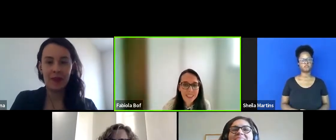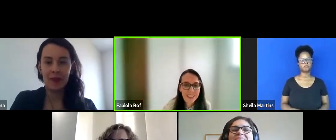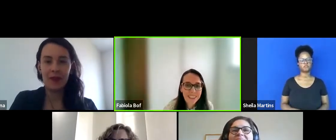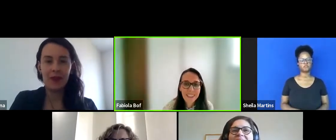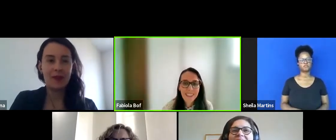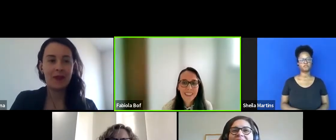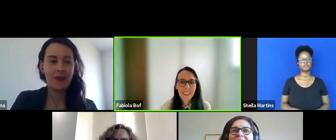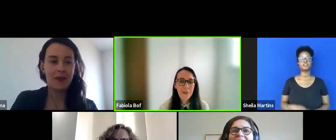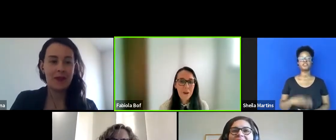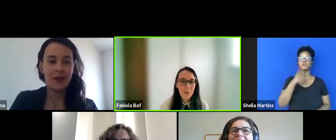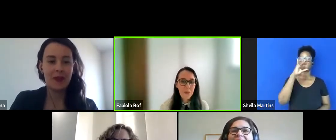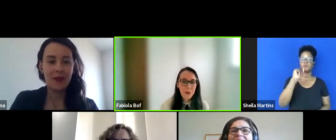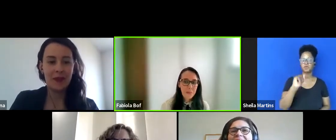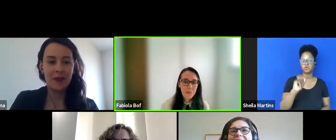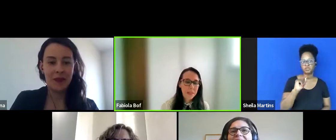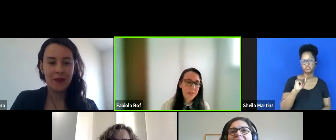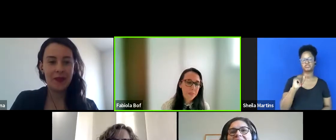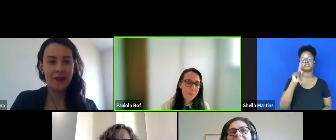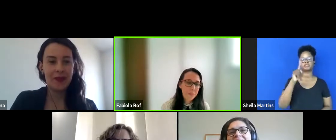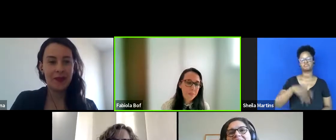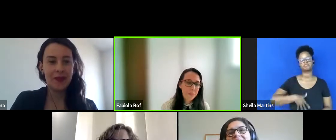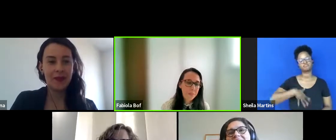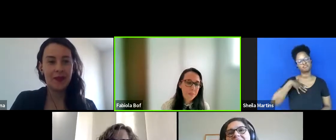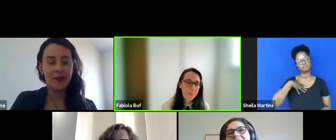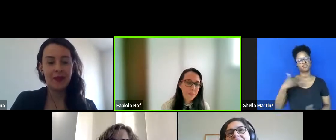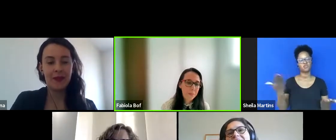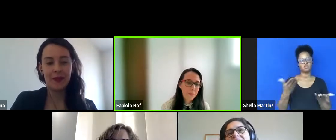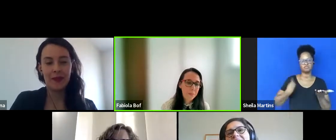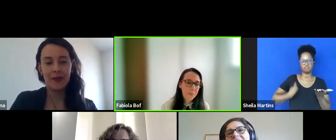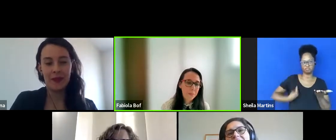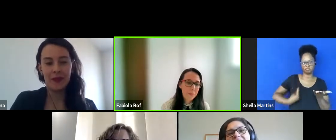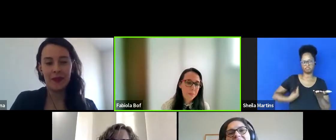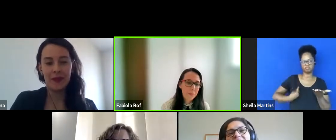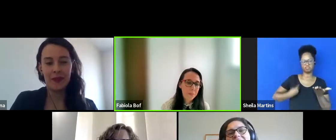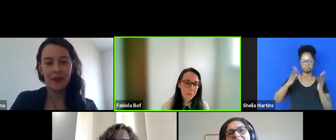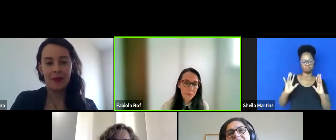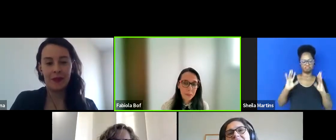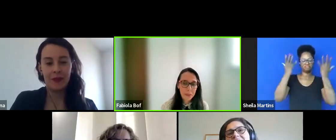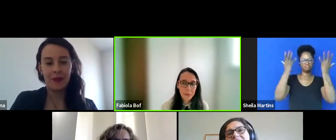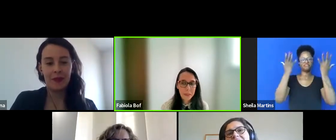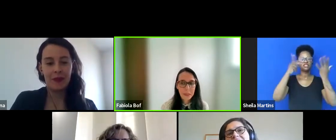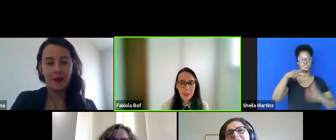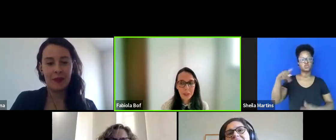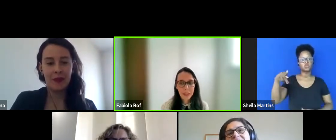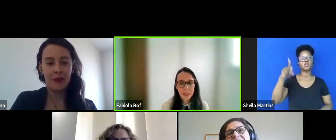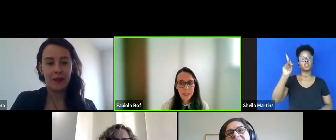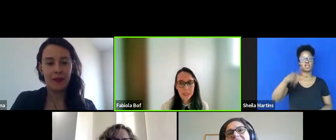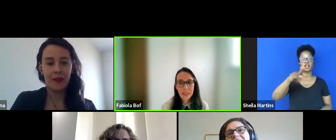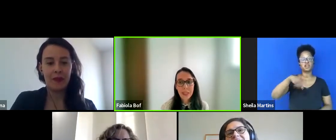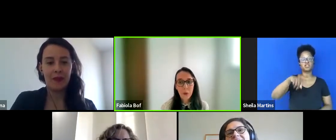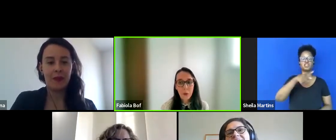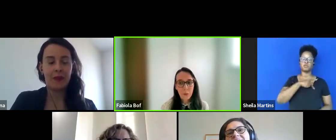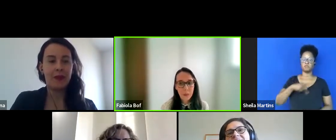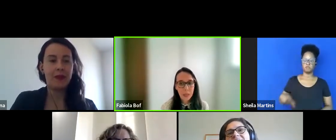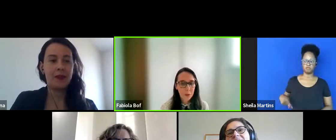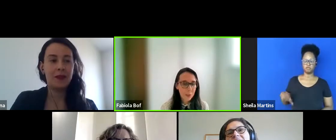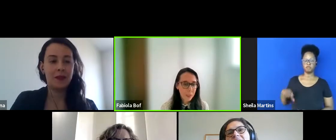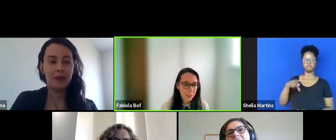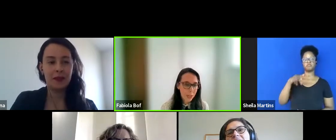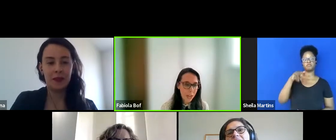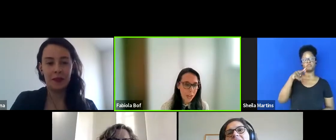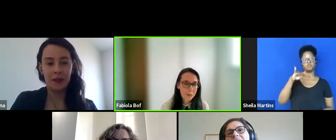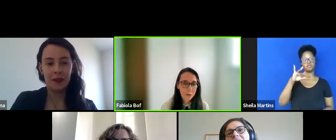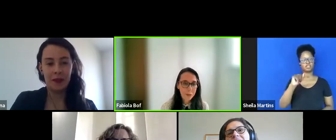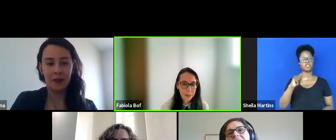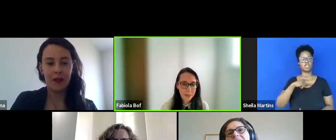Bom dia. É uma honra participar dessa celebração. Na pessoa da nossa presidente Nízia, eu cumprimento